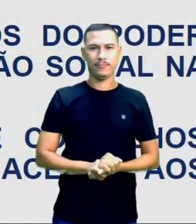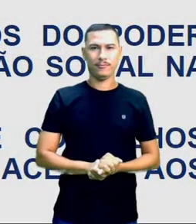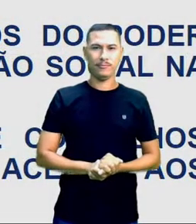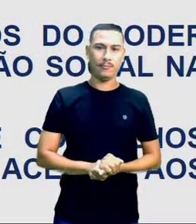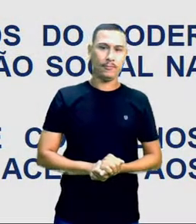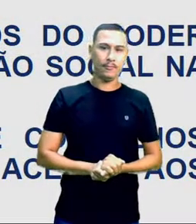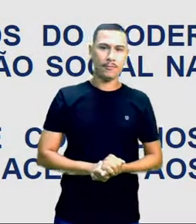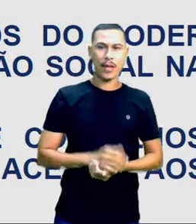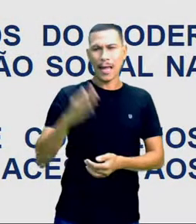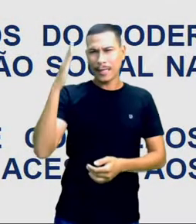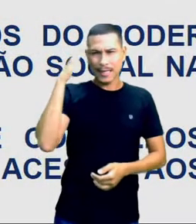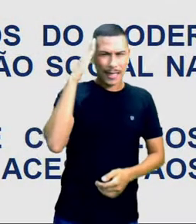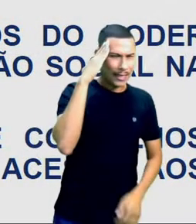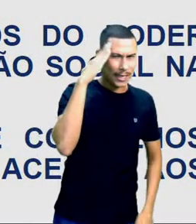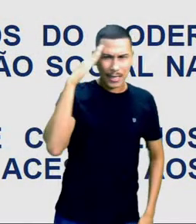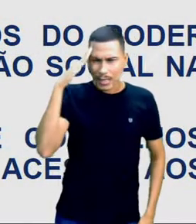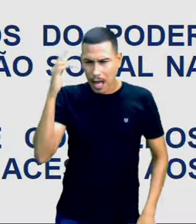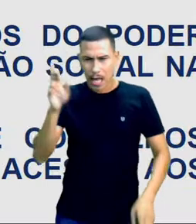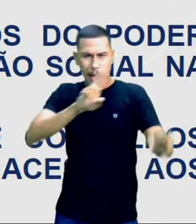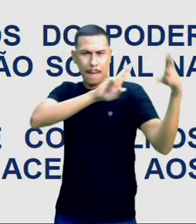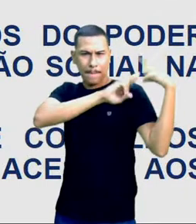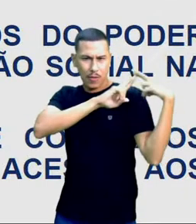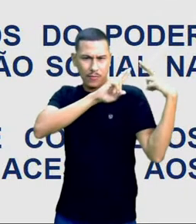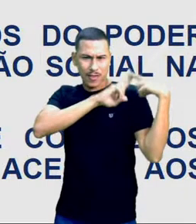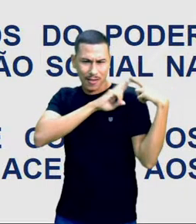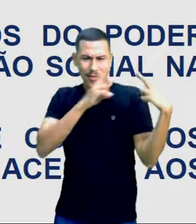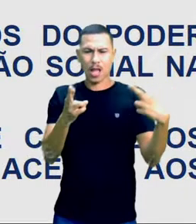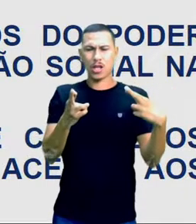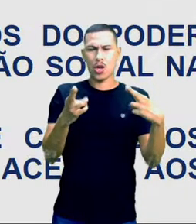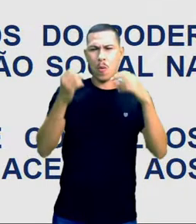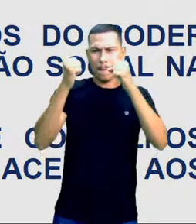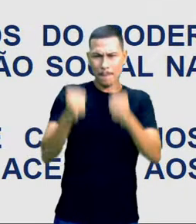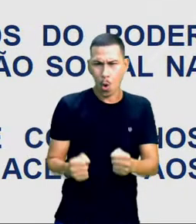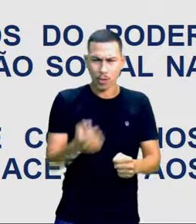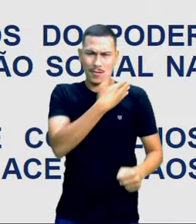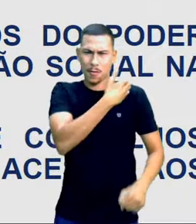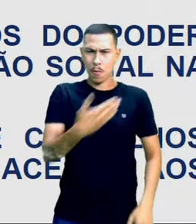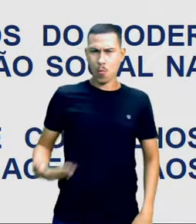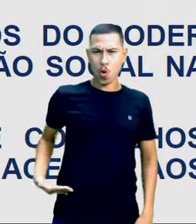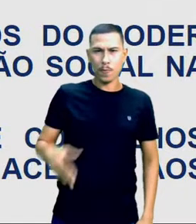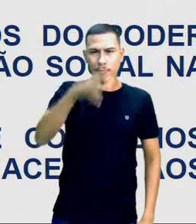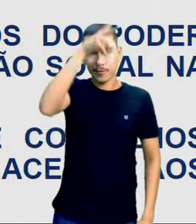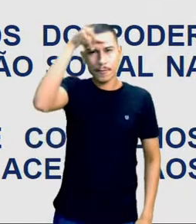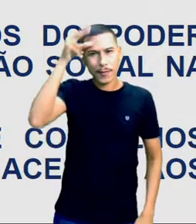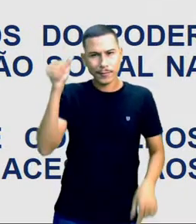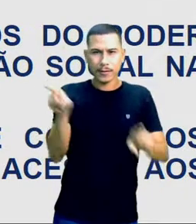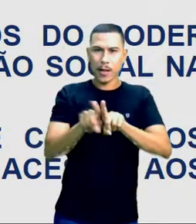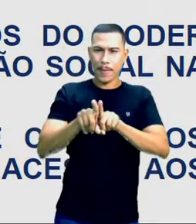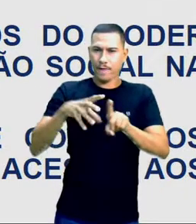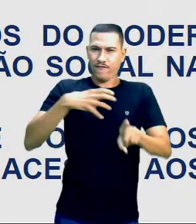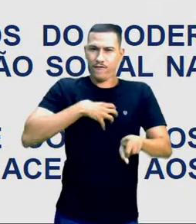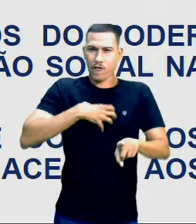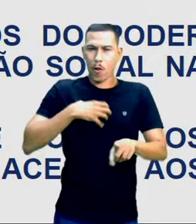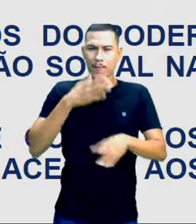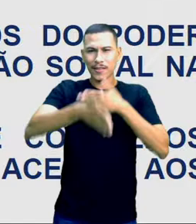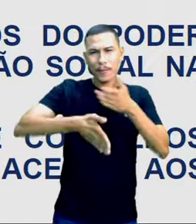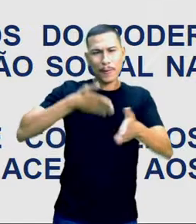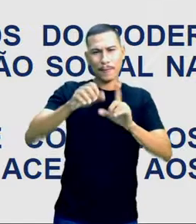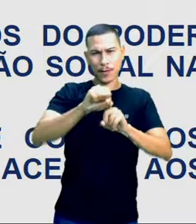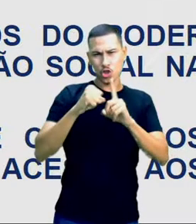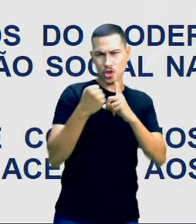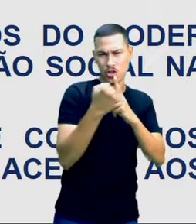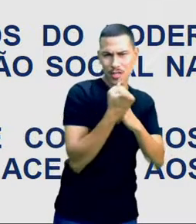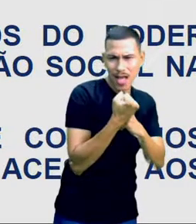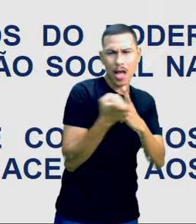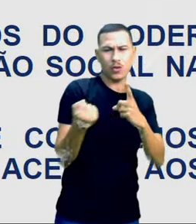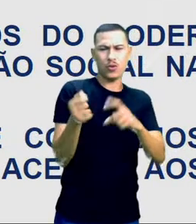Iremos distinguir funções e papéis dos órgãos do poder público municipal e canais de participação social na